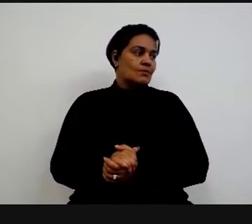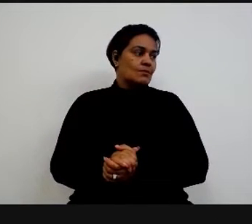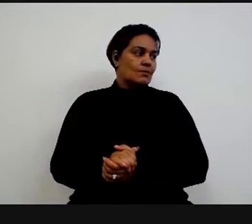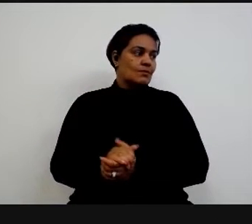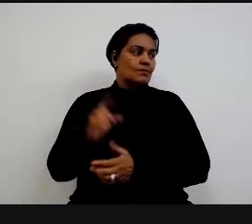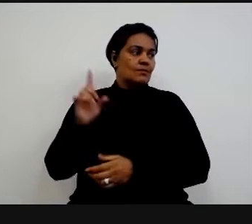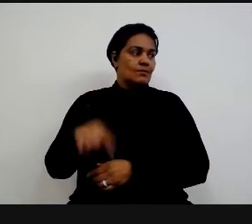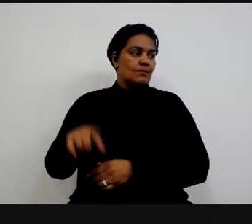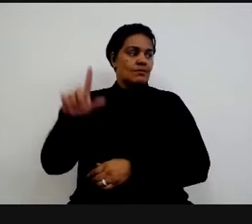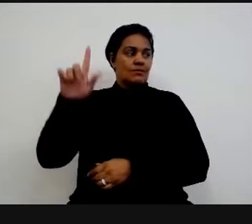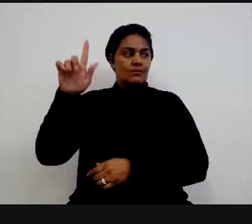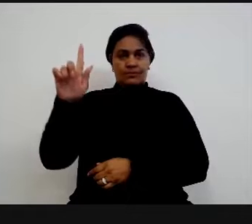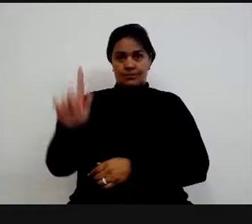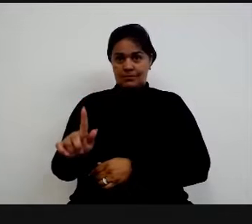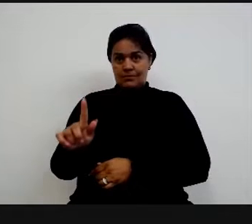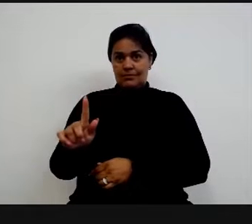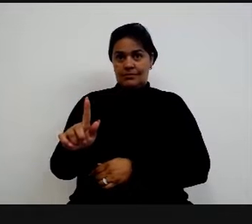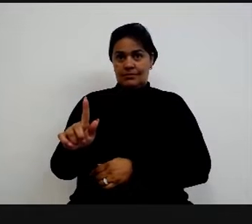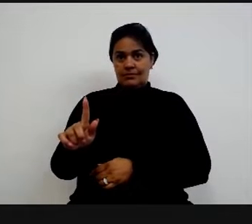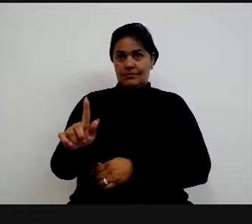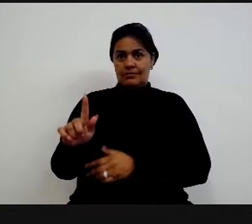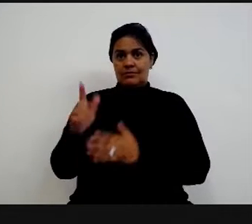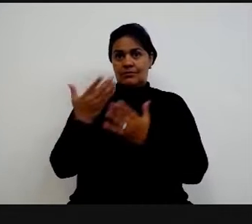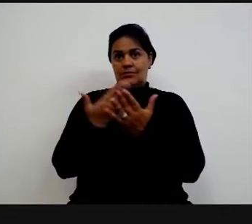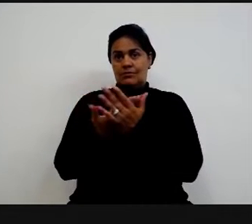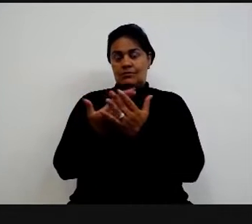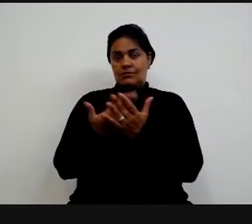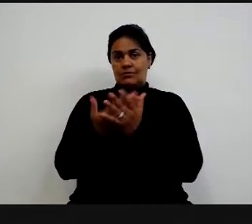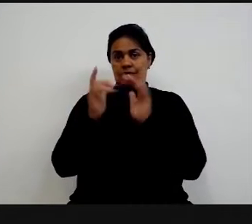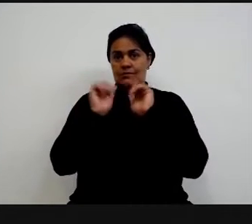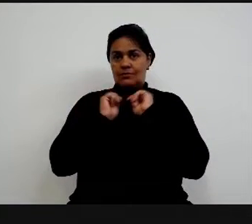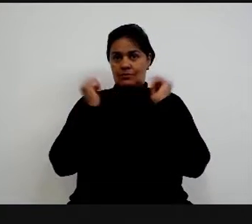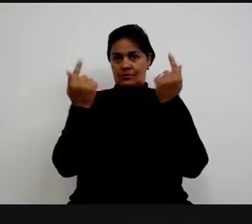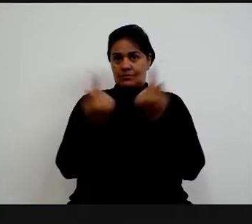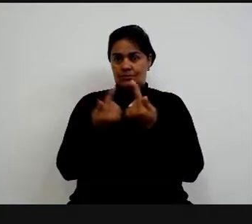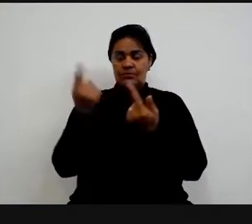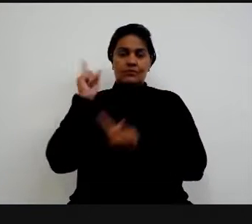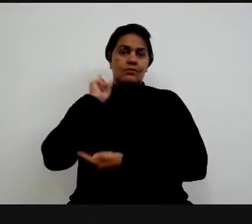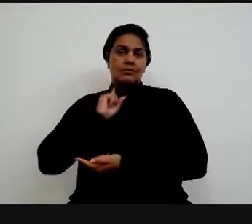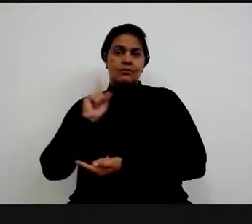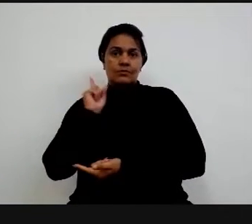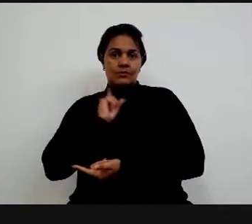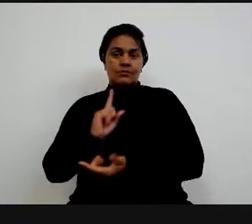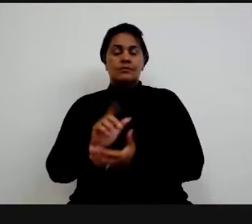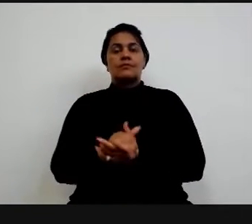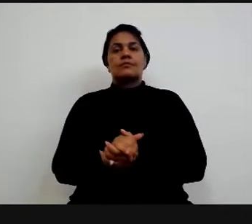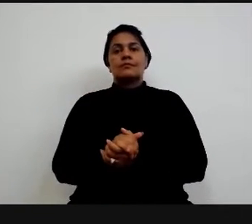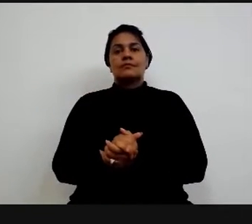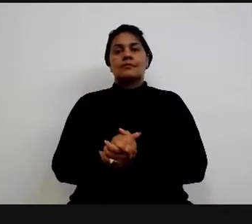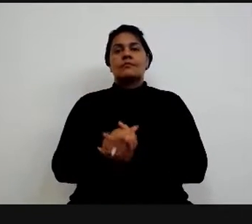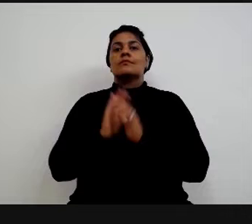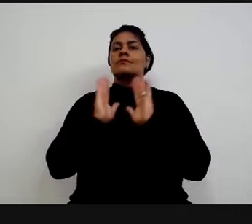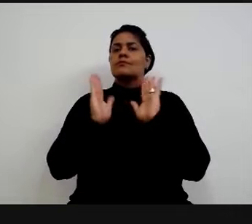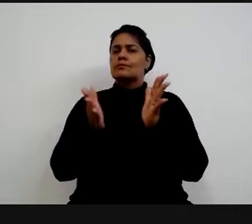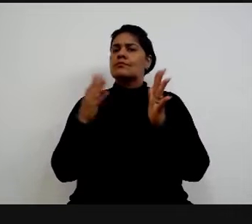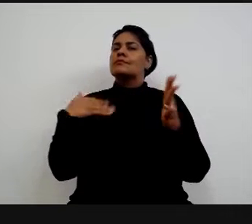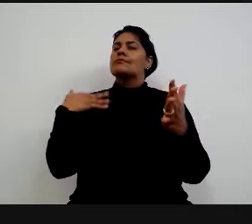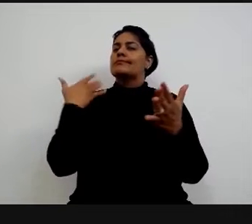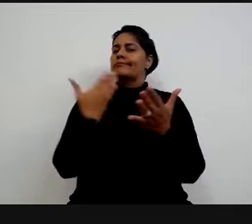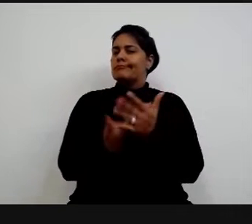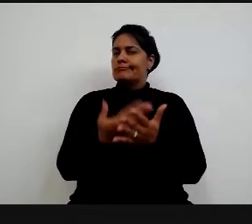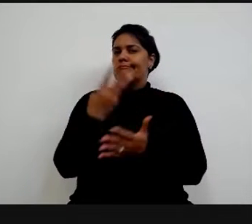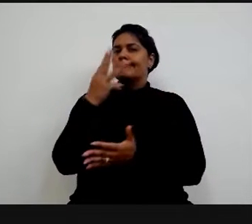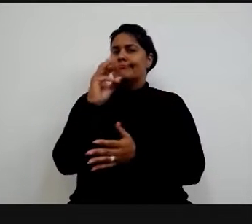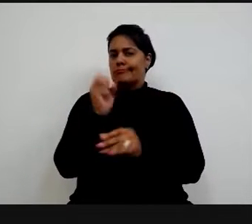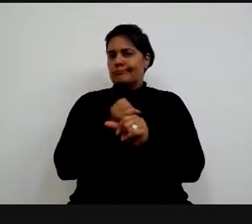atual gerente-geral da Escola do Legislativo da Assembleia de Minas Gerais, onde ela já atua há pelo